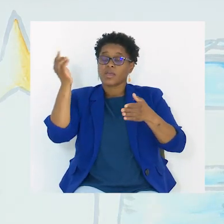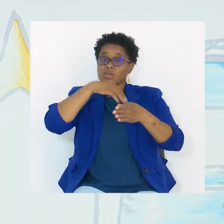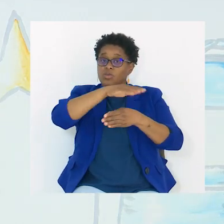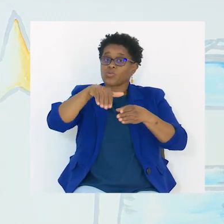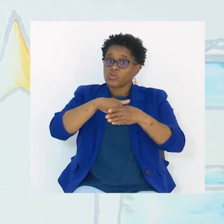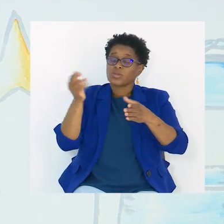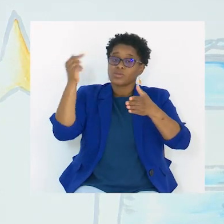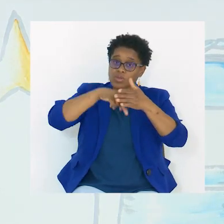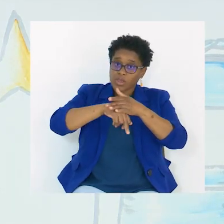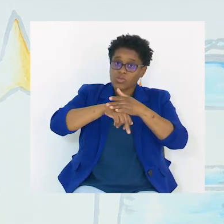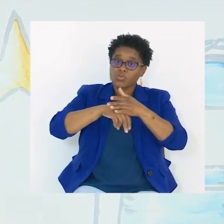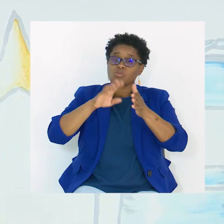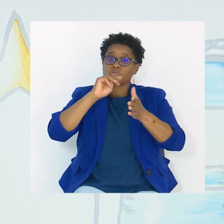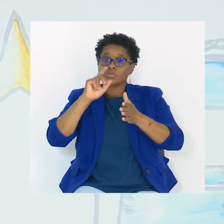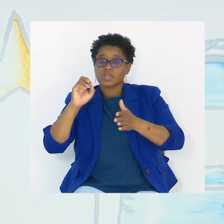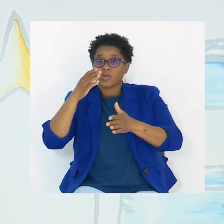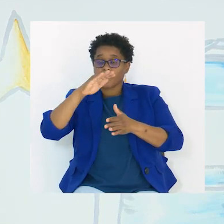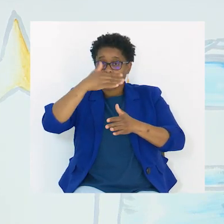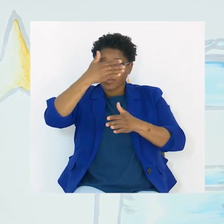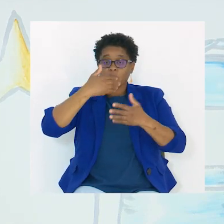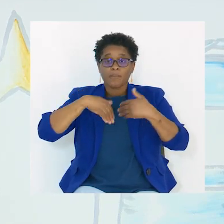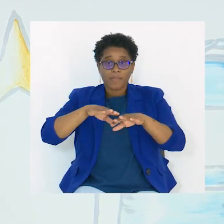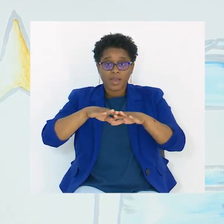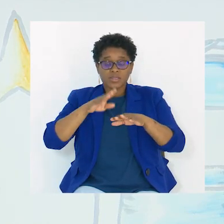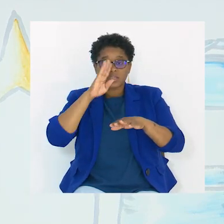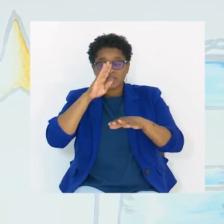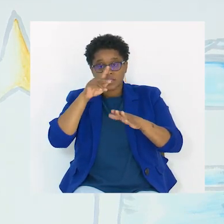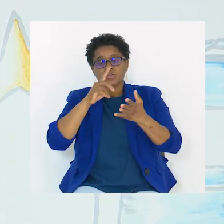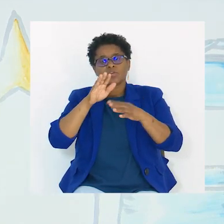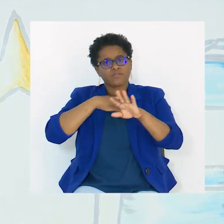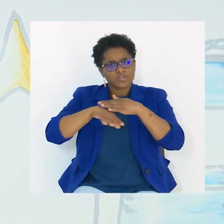se repararem, fizemos uma contagem